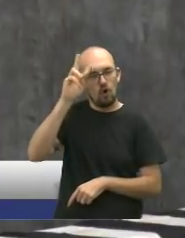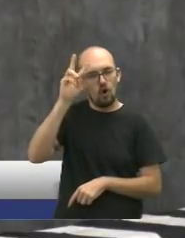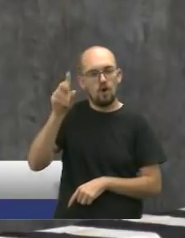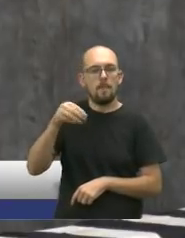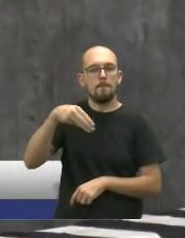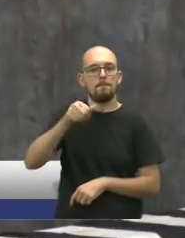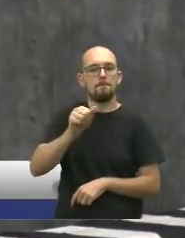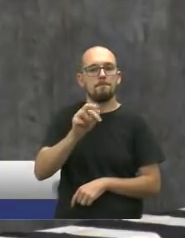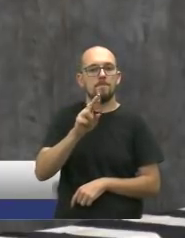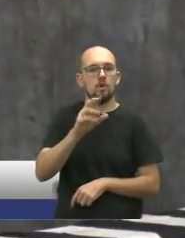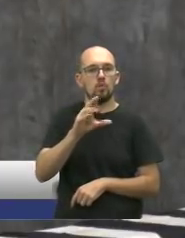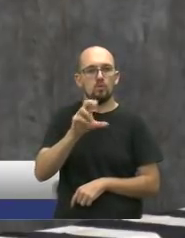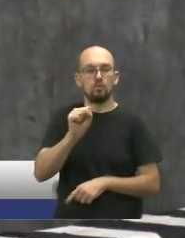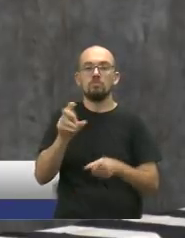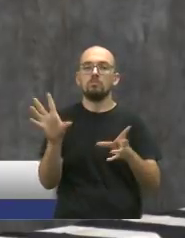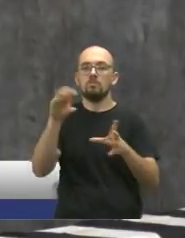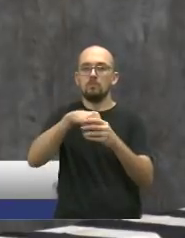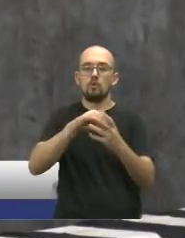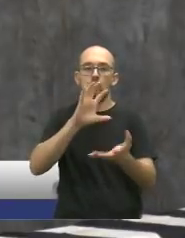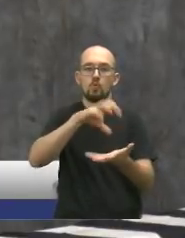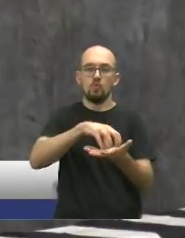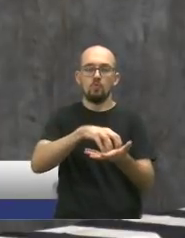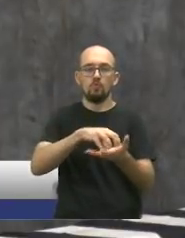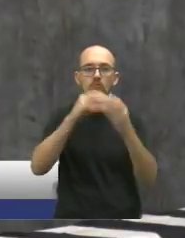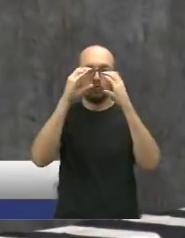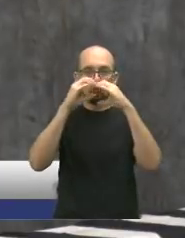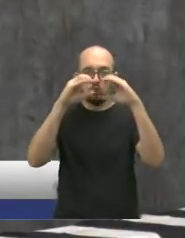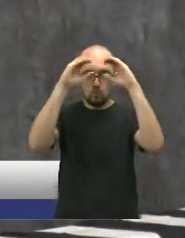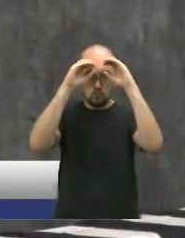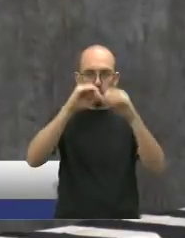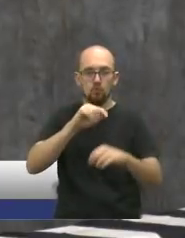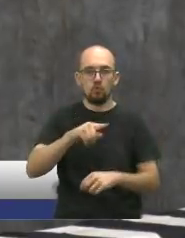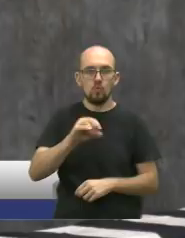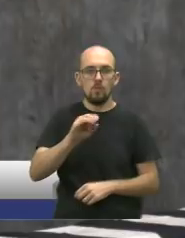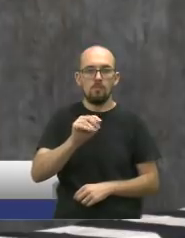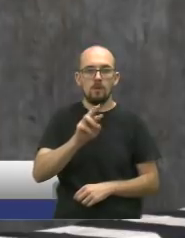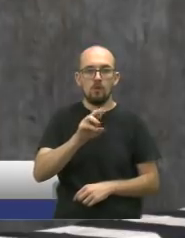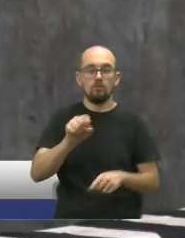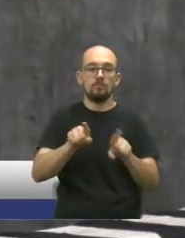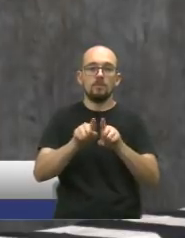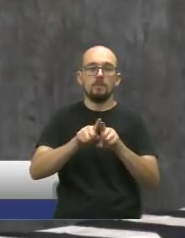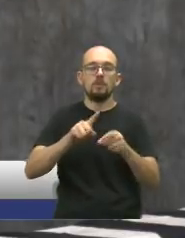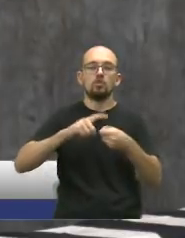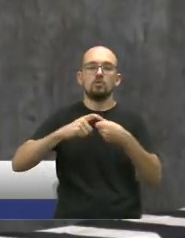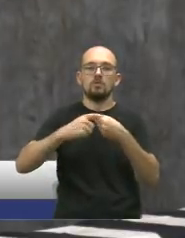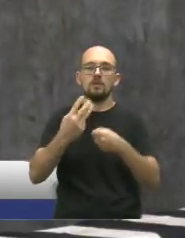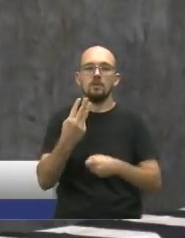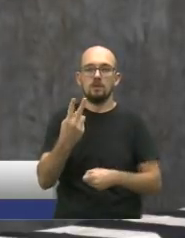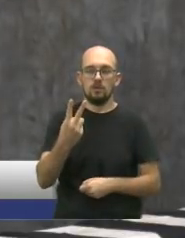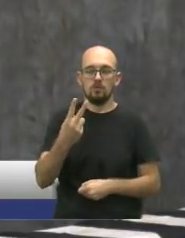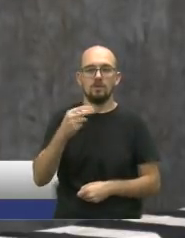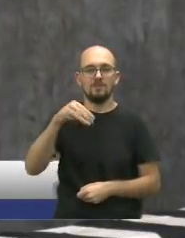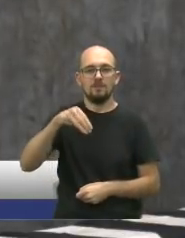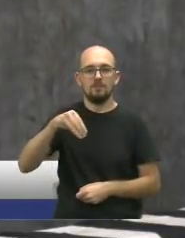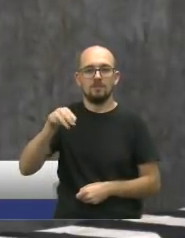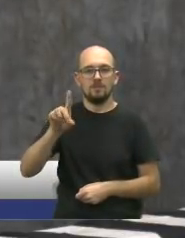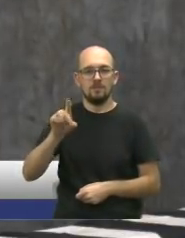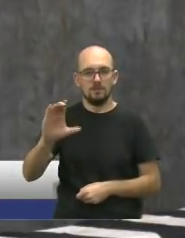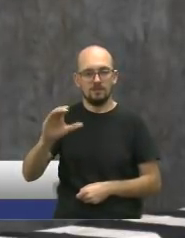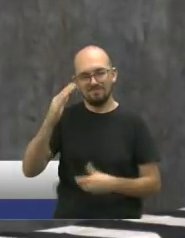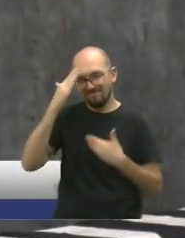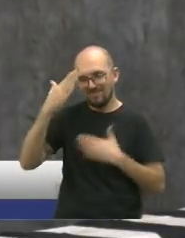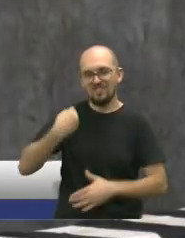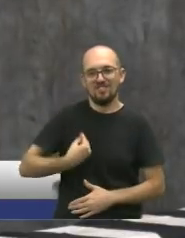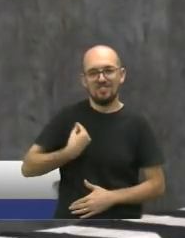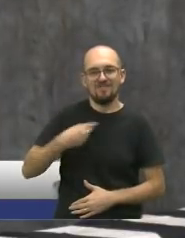do Núcleo João Ribeiro de Barros, da Sociedade de Veteranos de 32 MMDC. Muito obrigado pela presença,